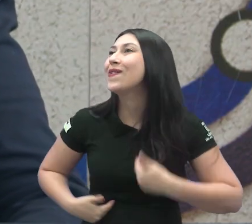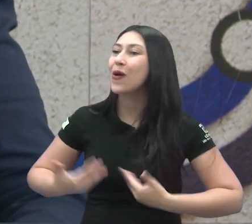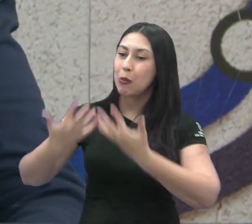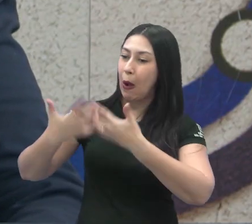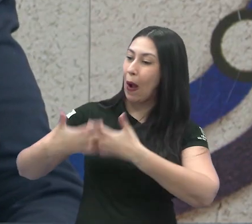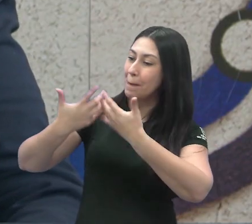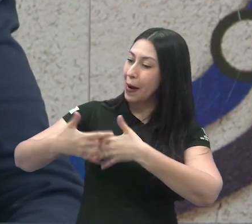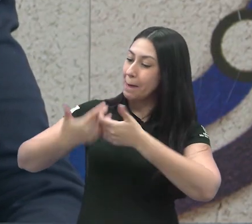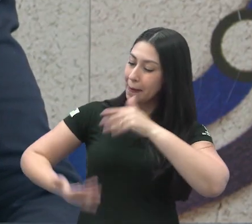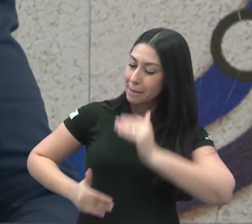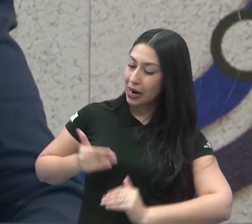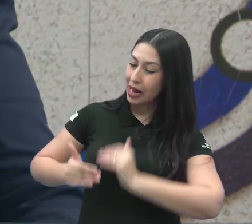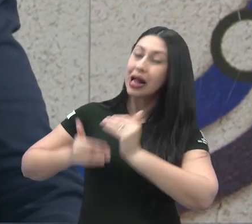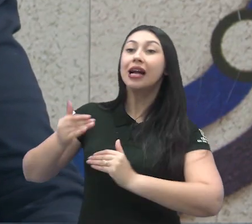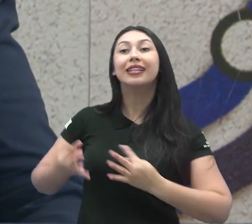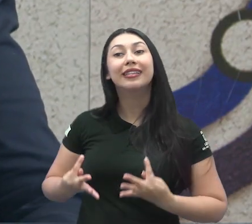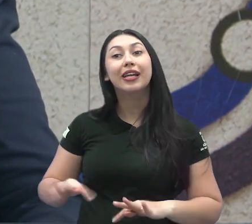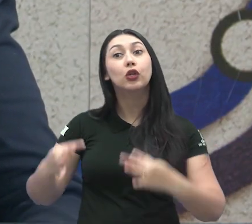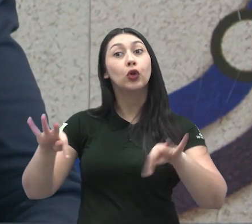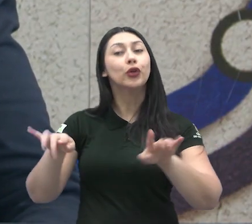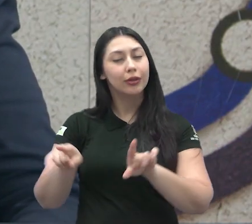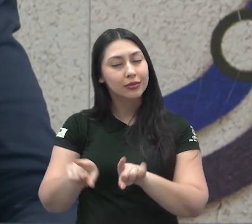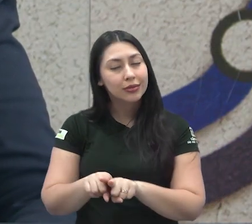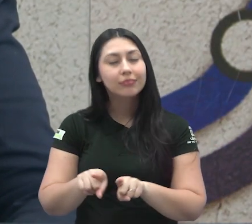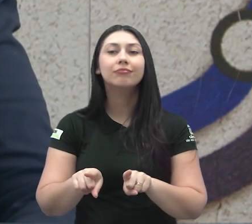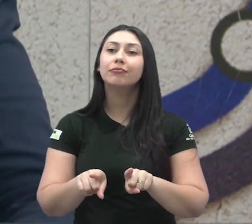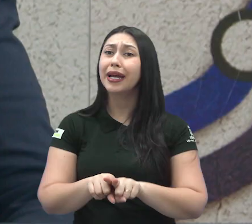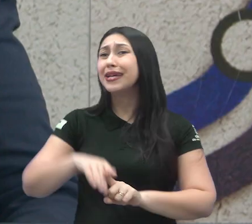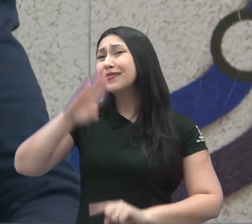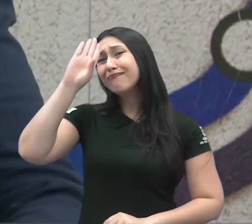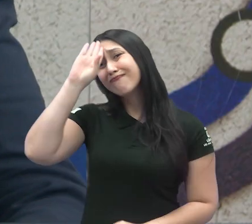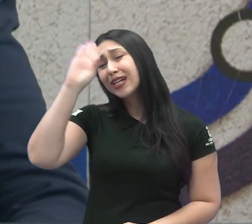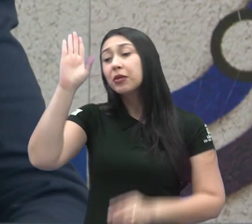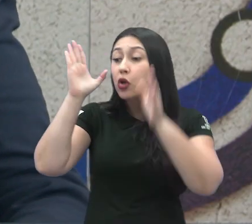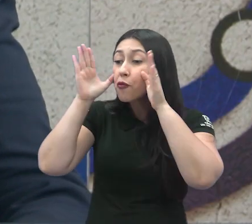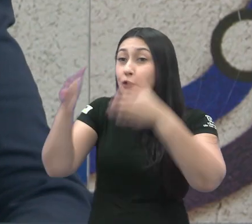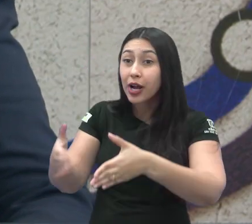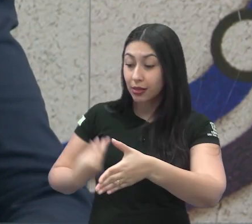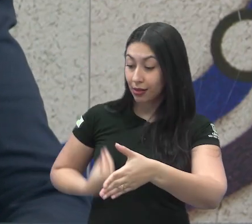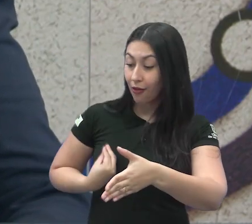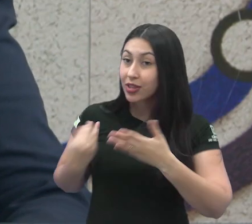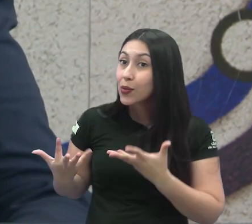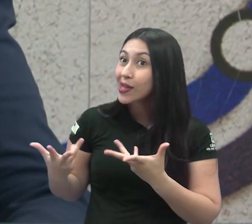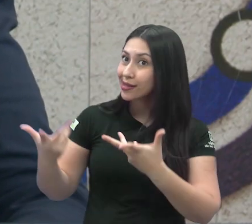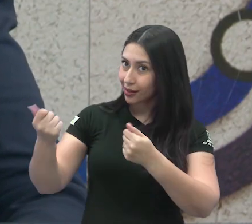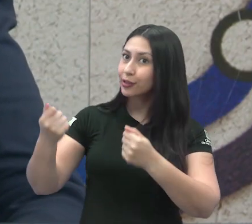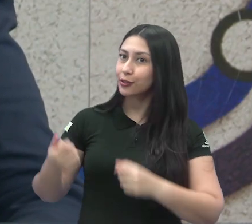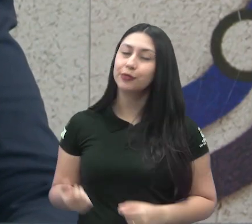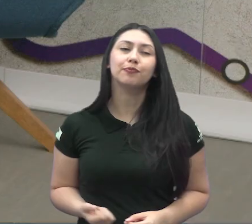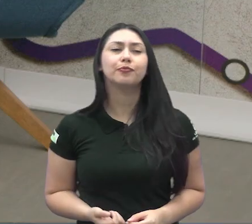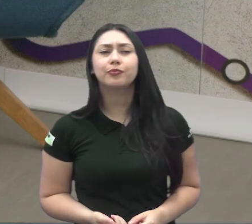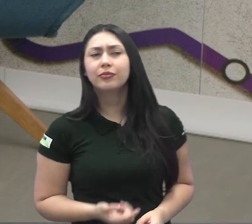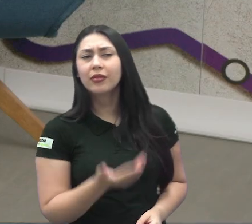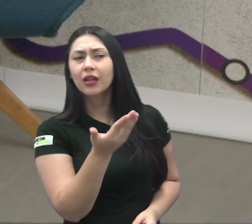e toda essa parte de desenvolvimento de tecnologias, né? Principalmente focado no bem-estar animal.